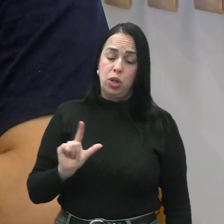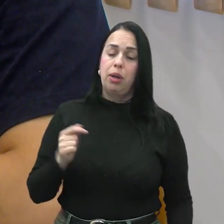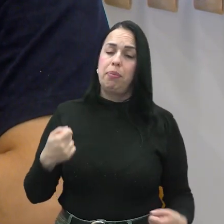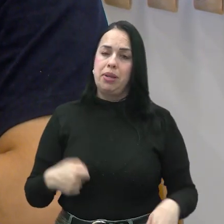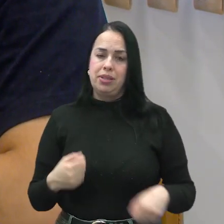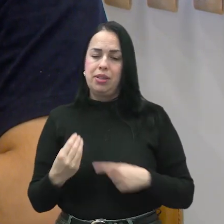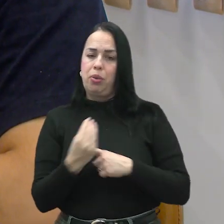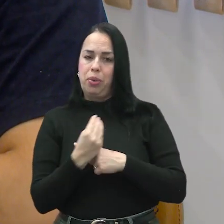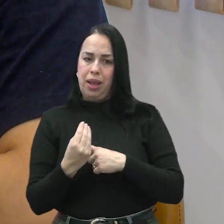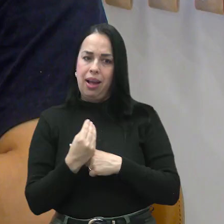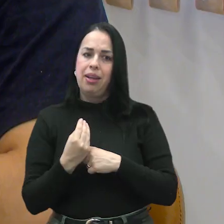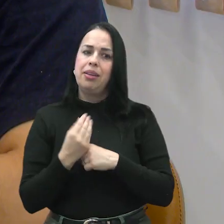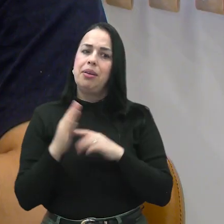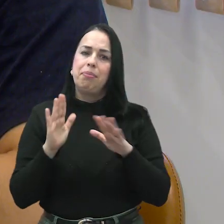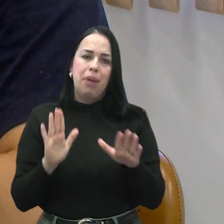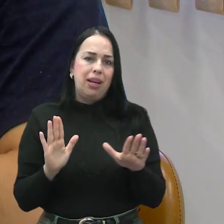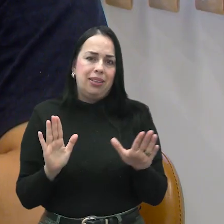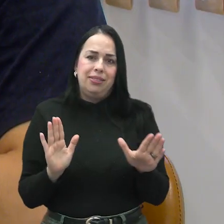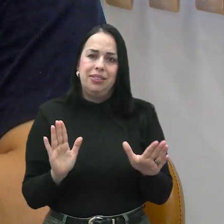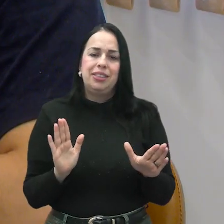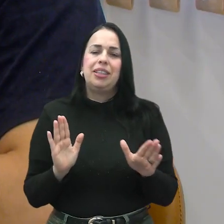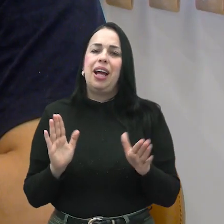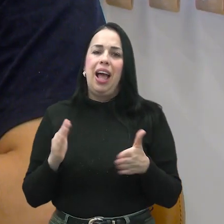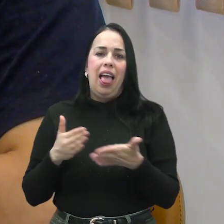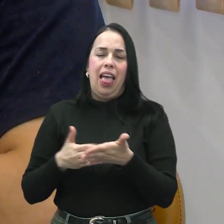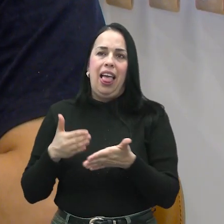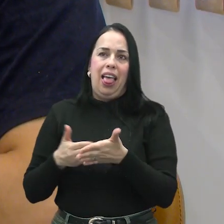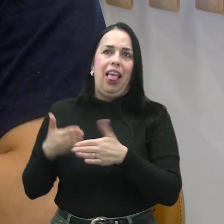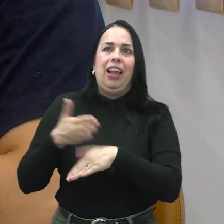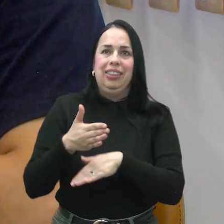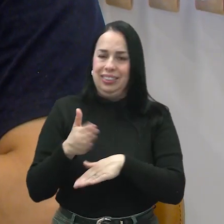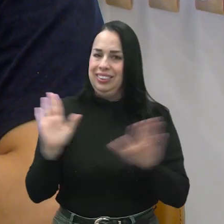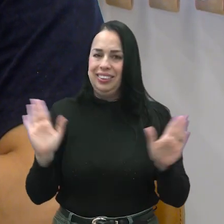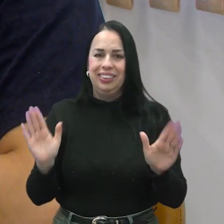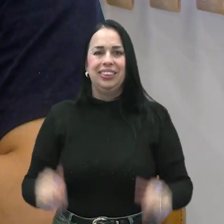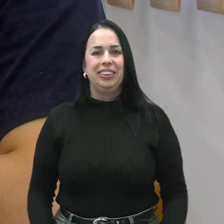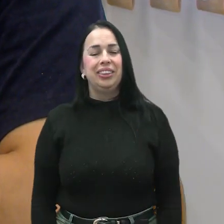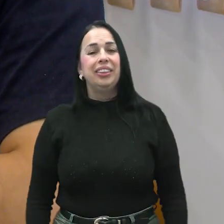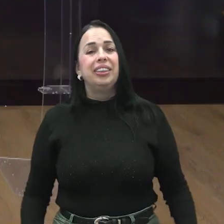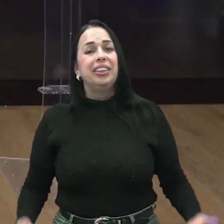que alguns cuidados extras, mas assim, nada que te impede que nem há 20 anos